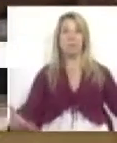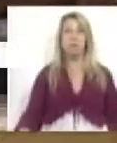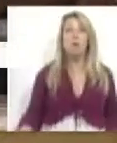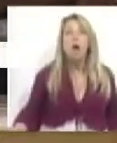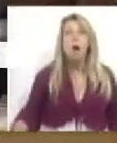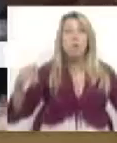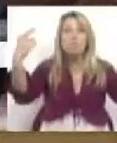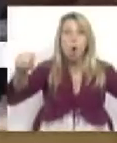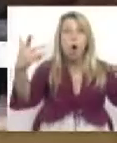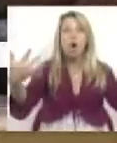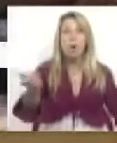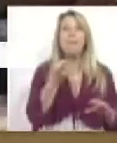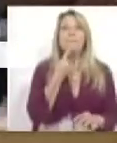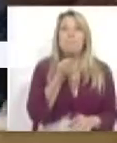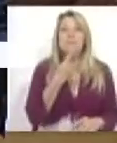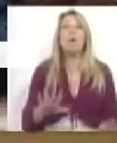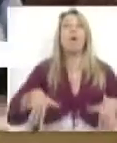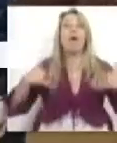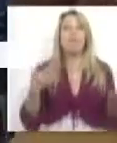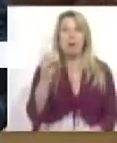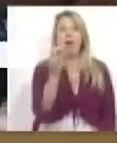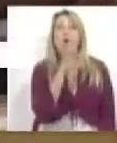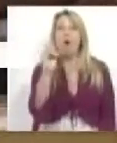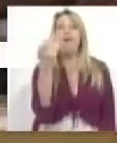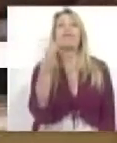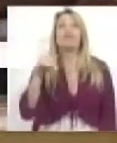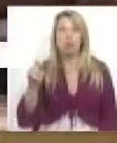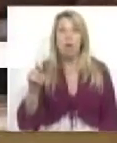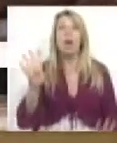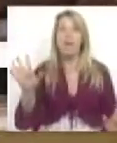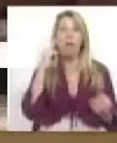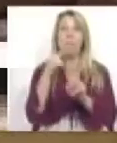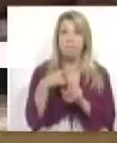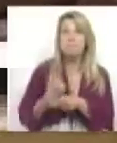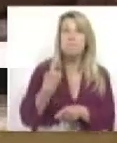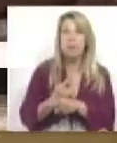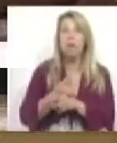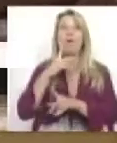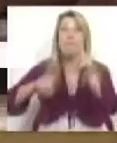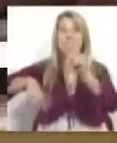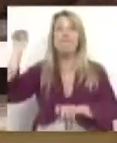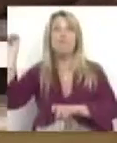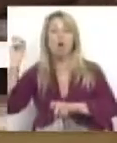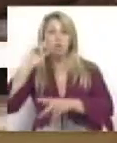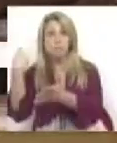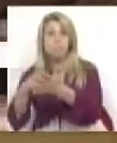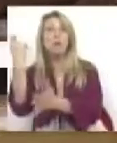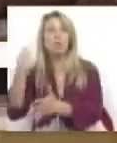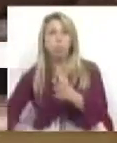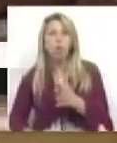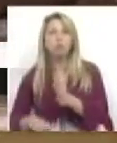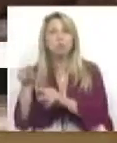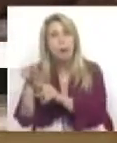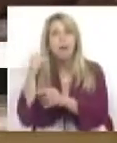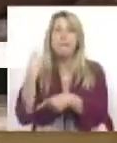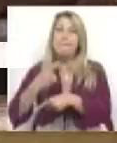agora ter percebido que afinal os offshores até são mesmo para fugir ao fisco e que afinal os offshores até são mesmo